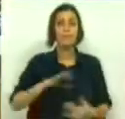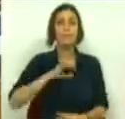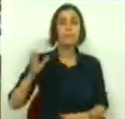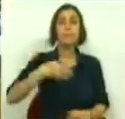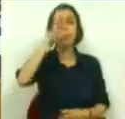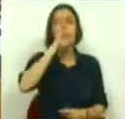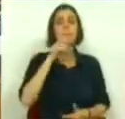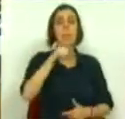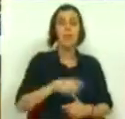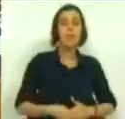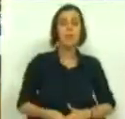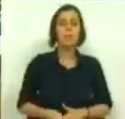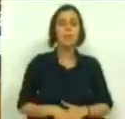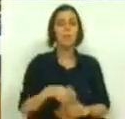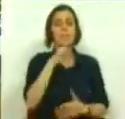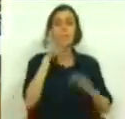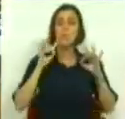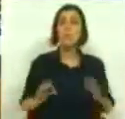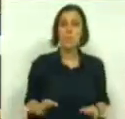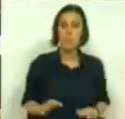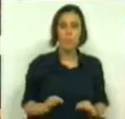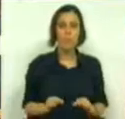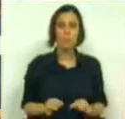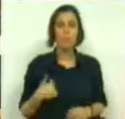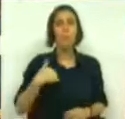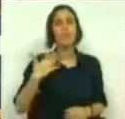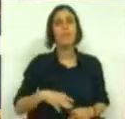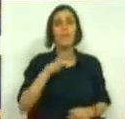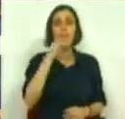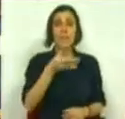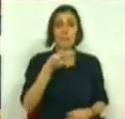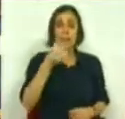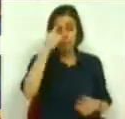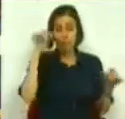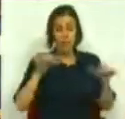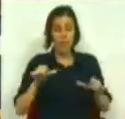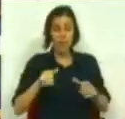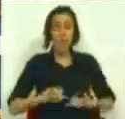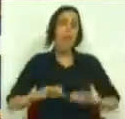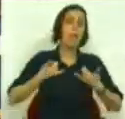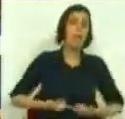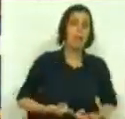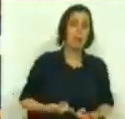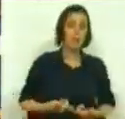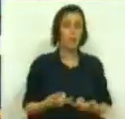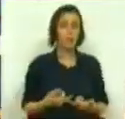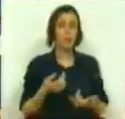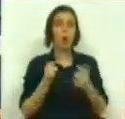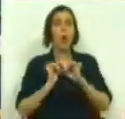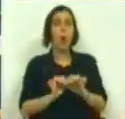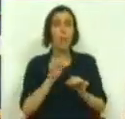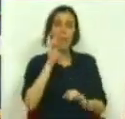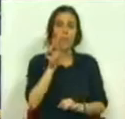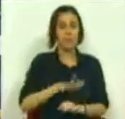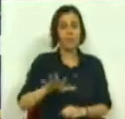Sr. Primeiro-Ministro, dito isto, quero lhe dizer que o pessimismo e o alarmismo com que a oposição